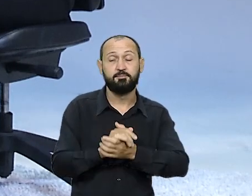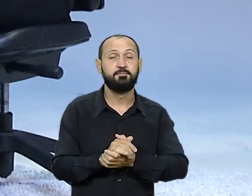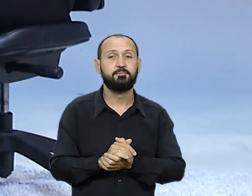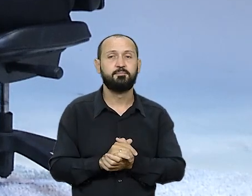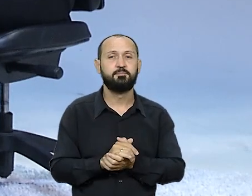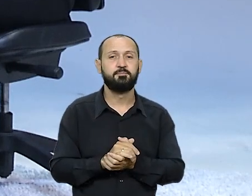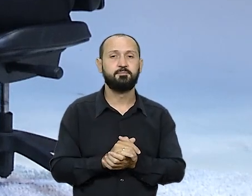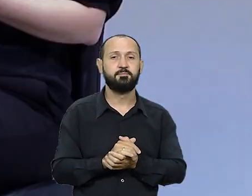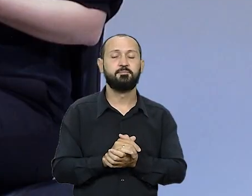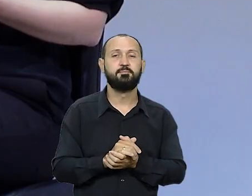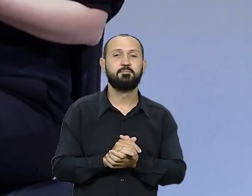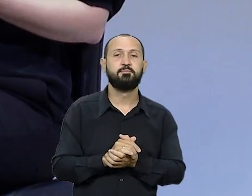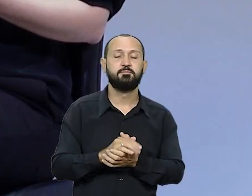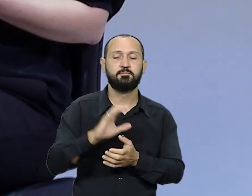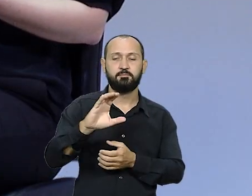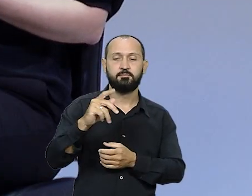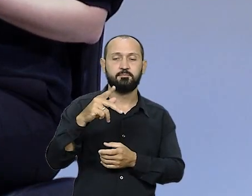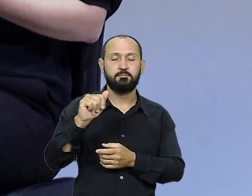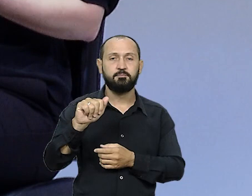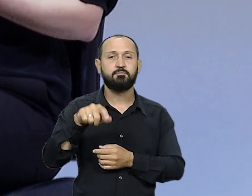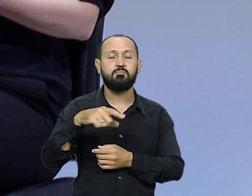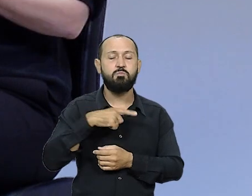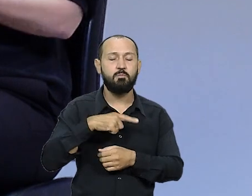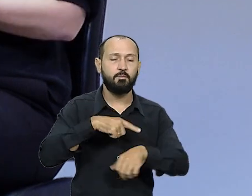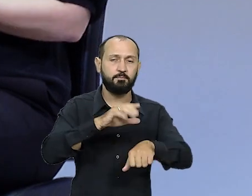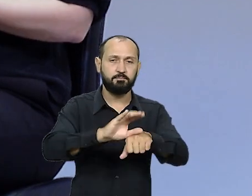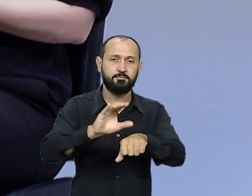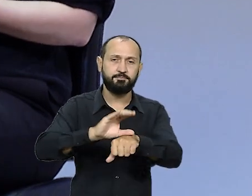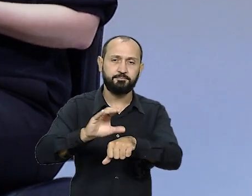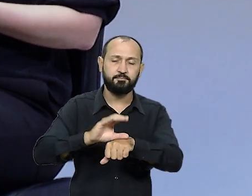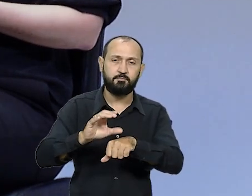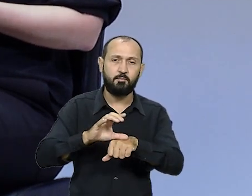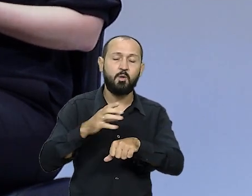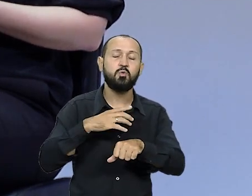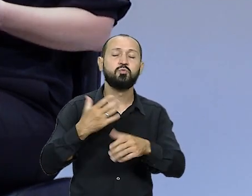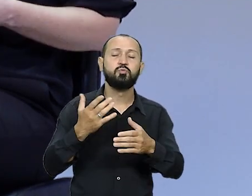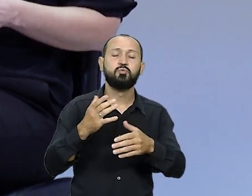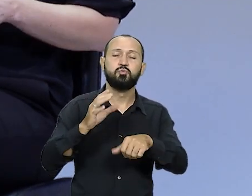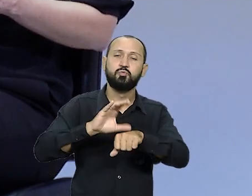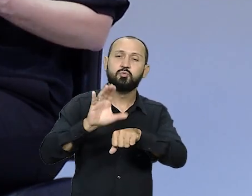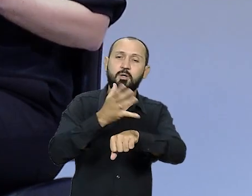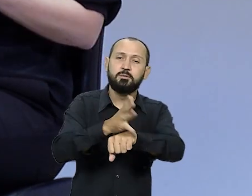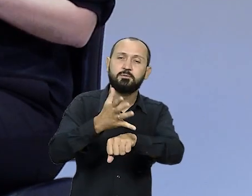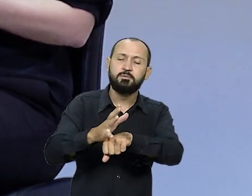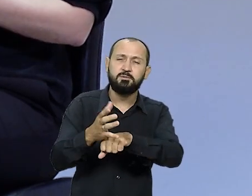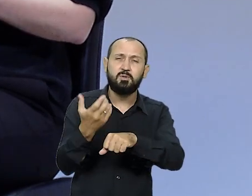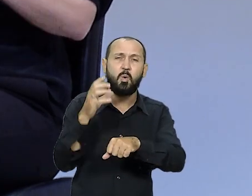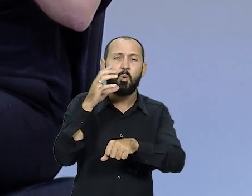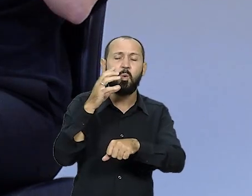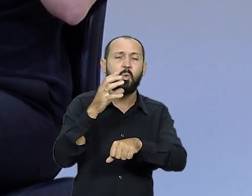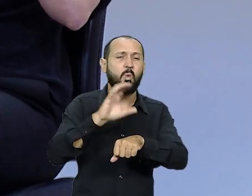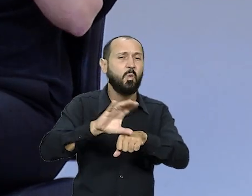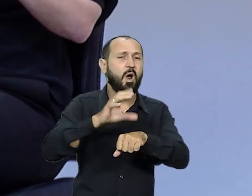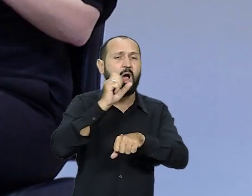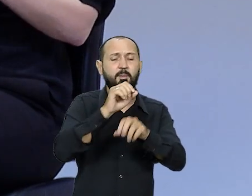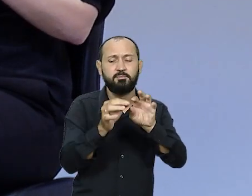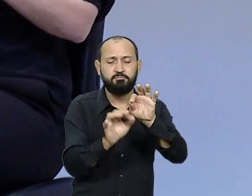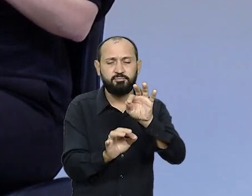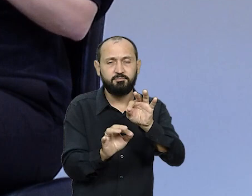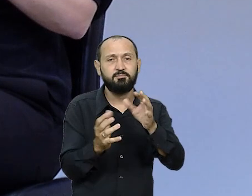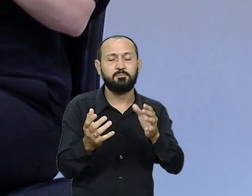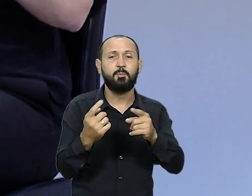jovem advogado, tá? E o CPA também tem esses cursos. Nós temos os cursos de extensão. São cursos